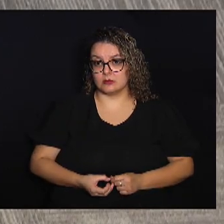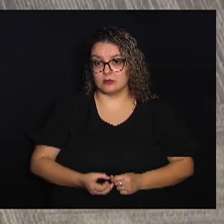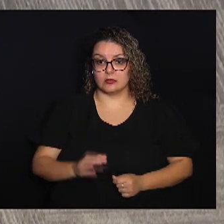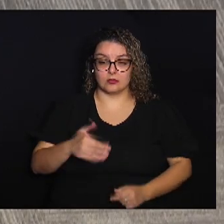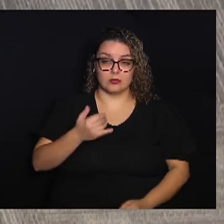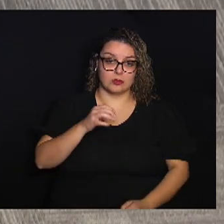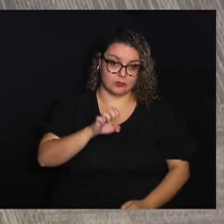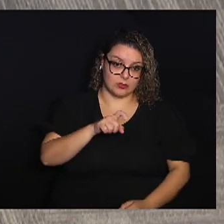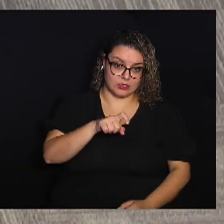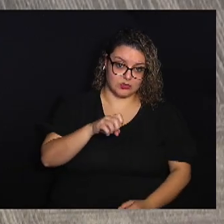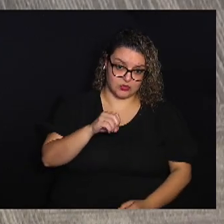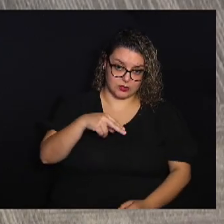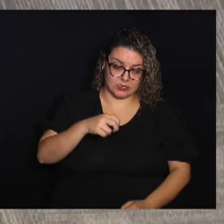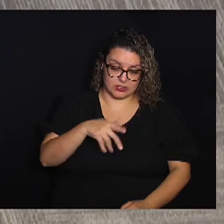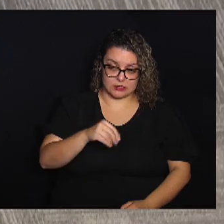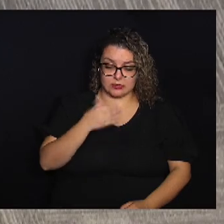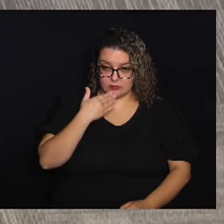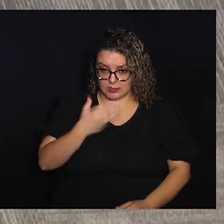exoneração,